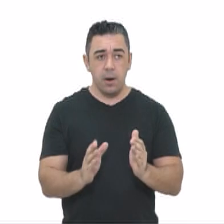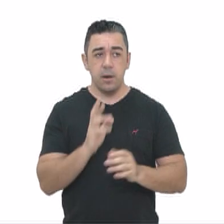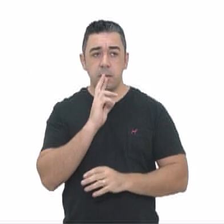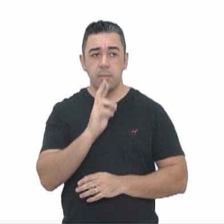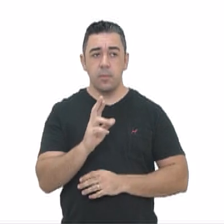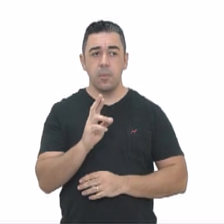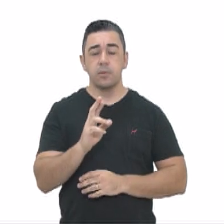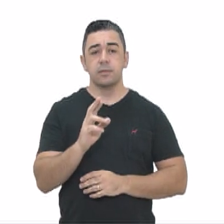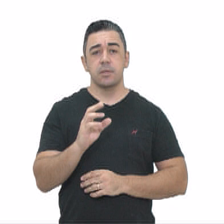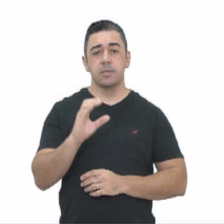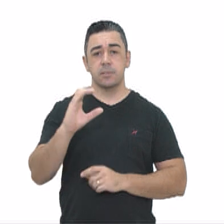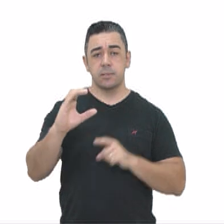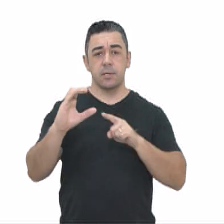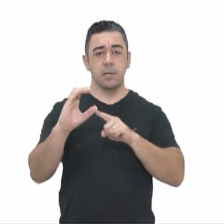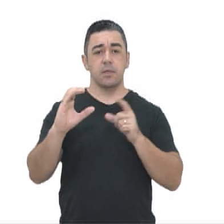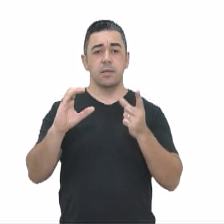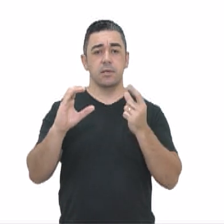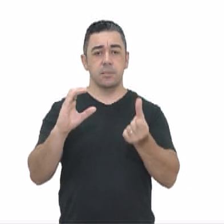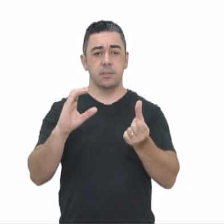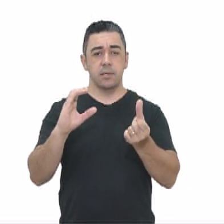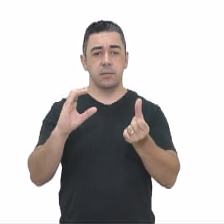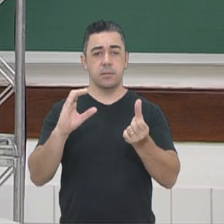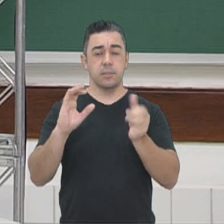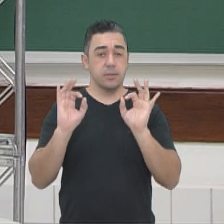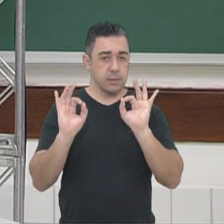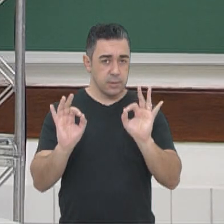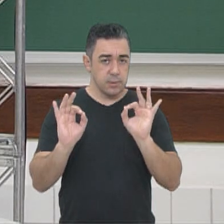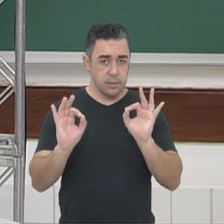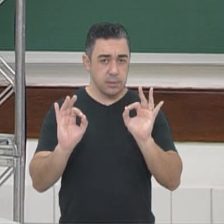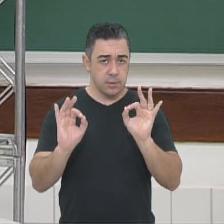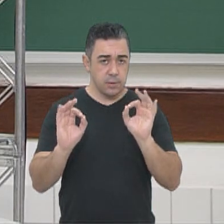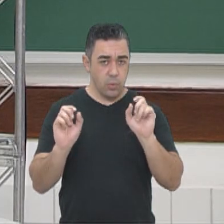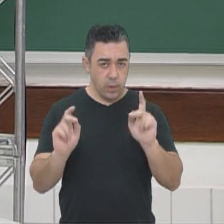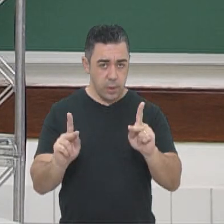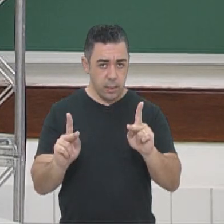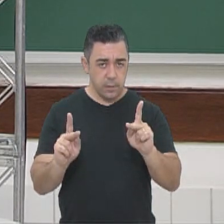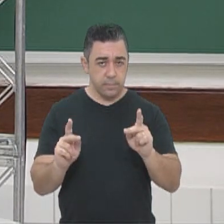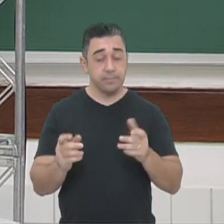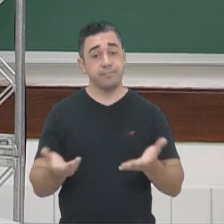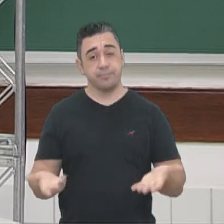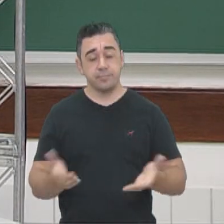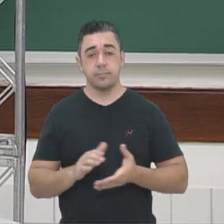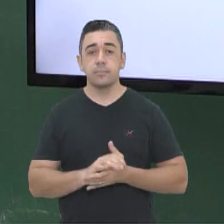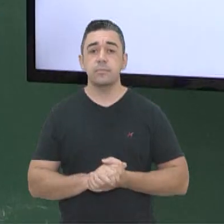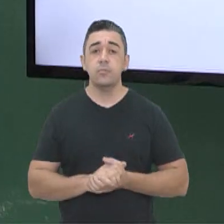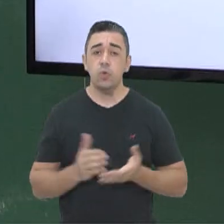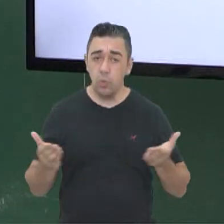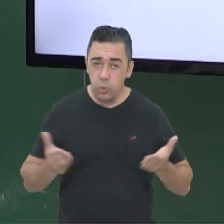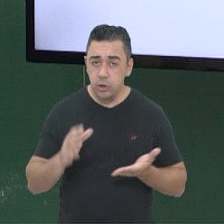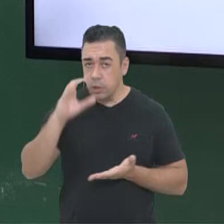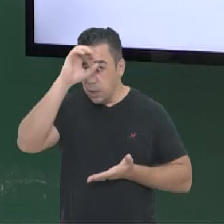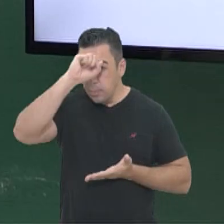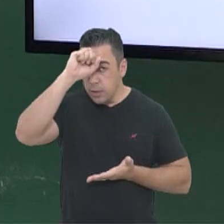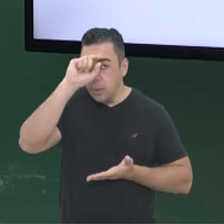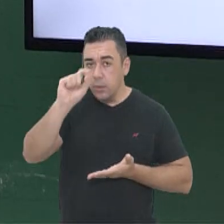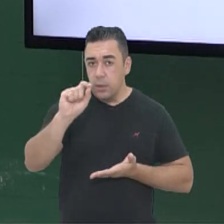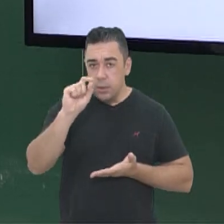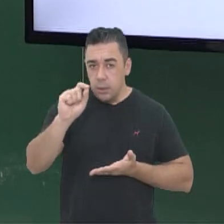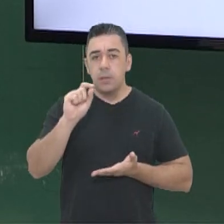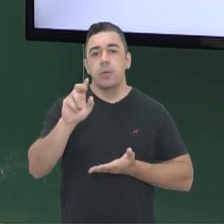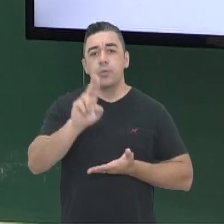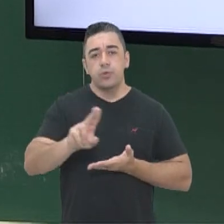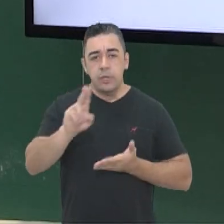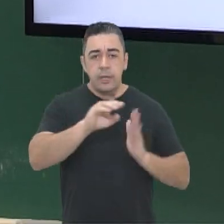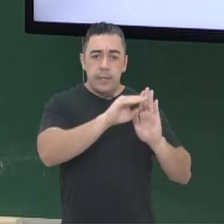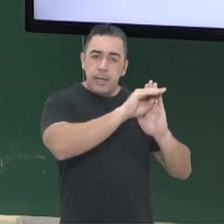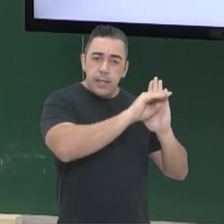é igual a 16, alternativa correta, letra C. Ok? Bom, hoje nós aprendemos a